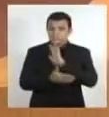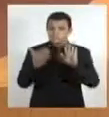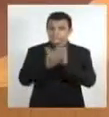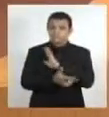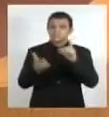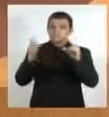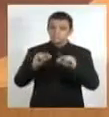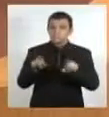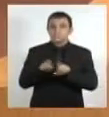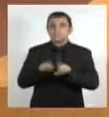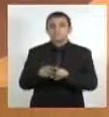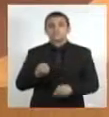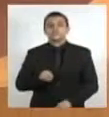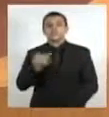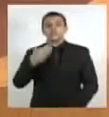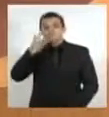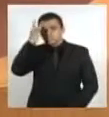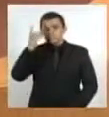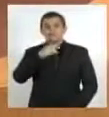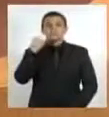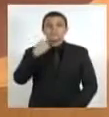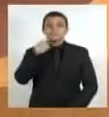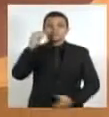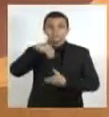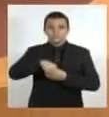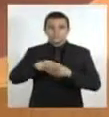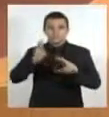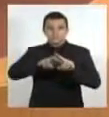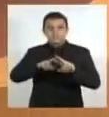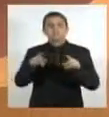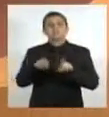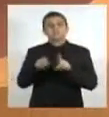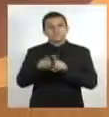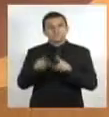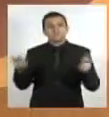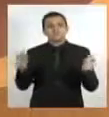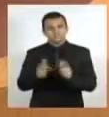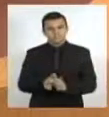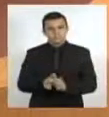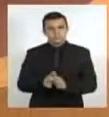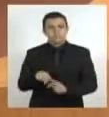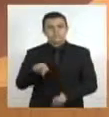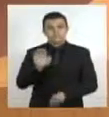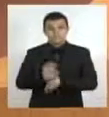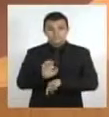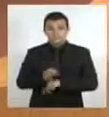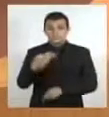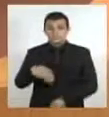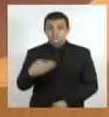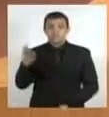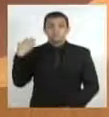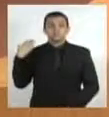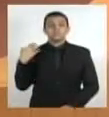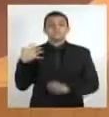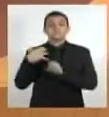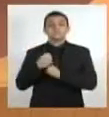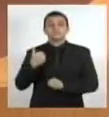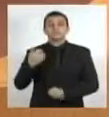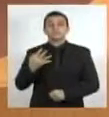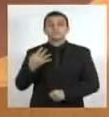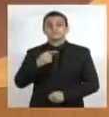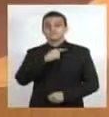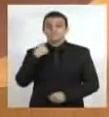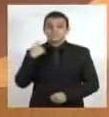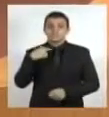mortes dentro dos presídios também diminuiu. Diminuiu no estado do Maranhão, que saiu de 14 mortes para